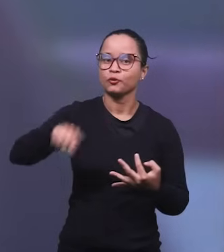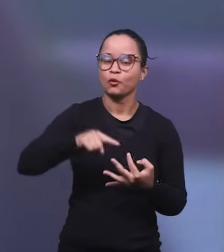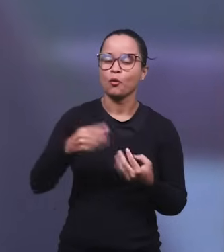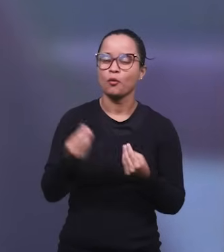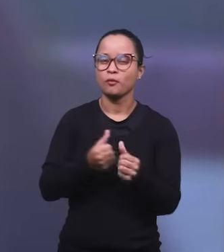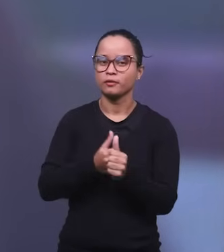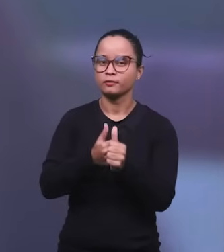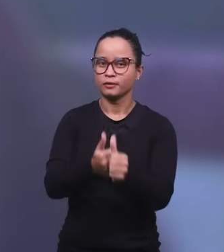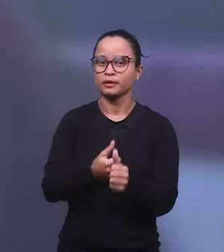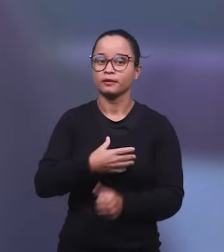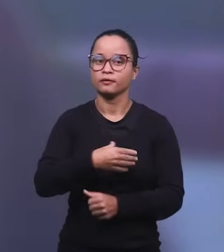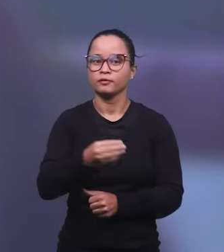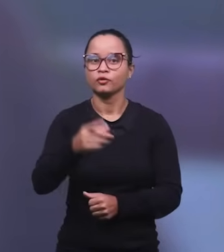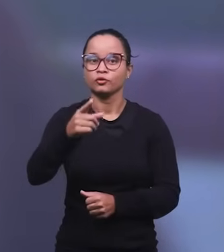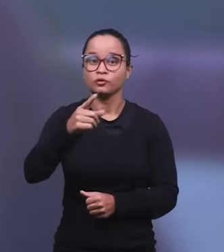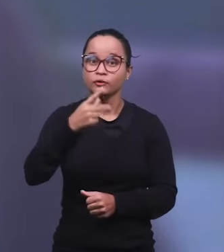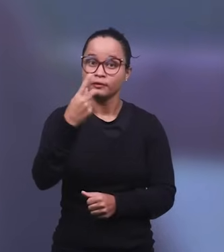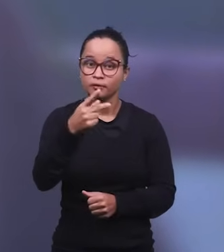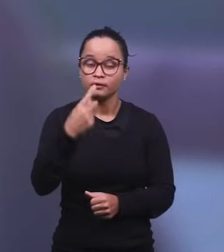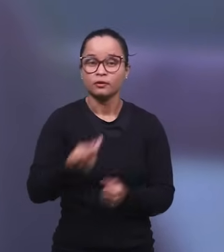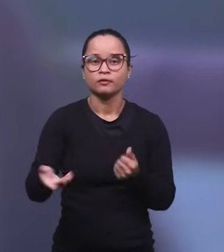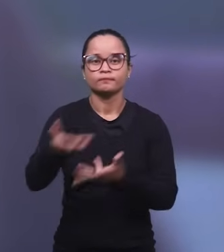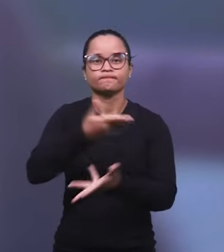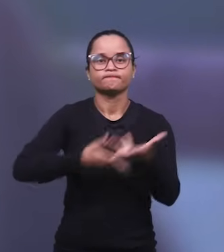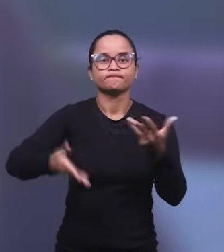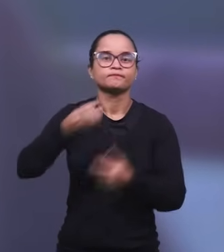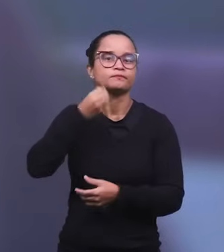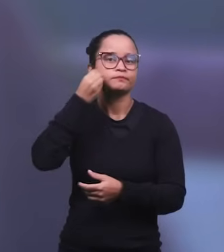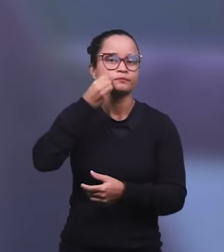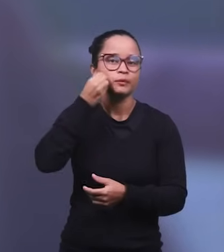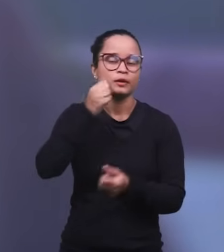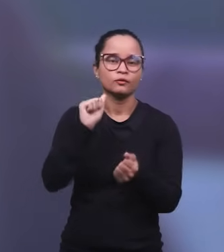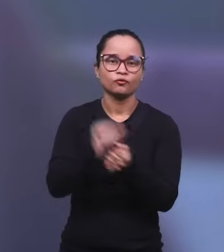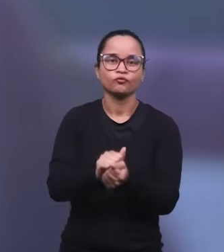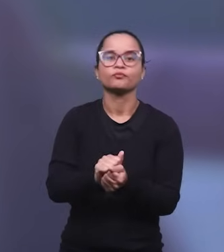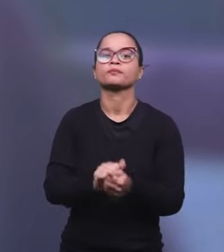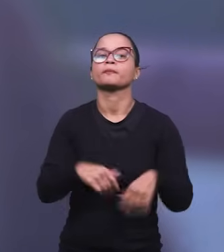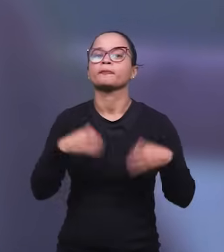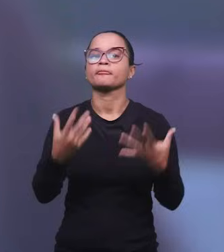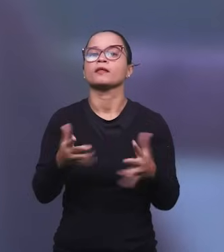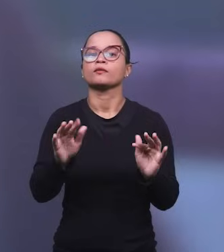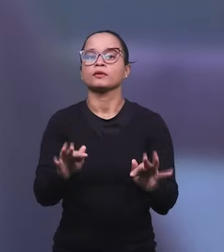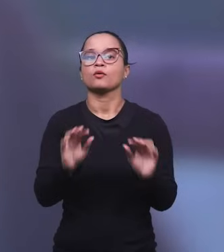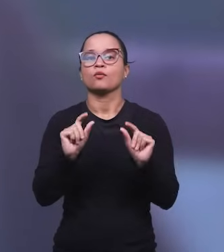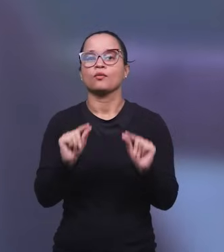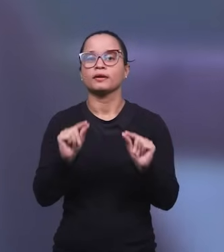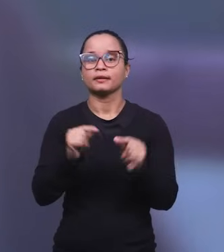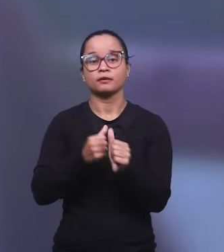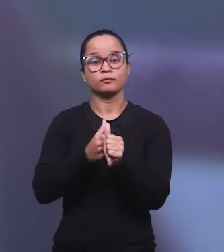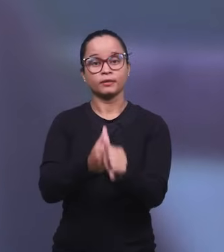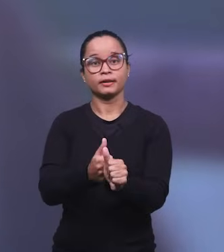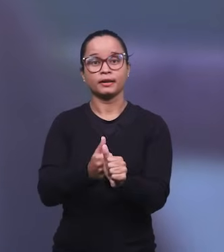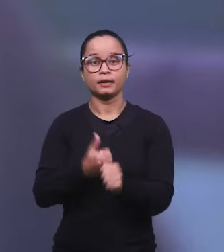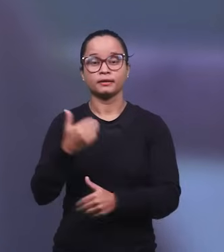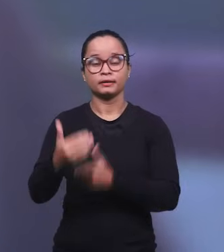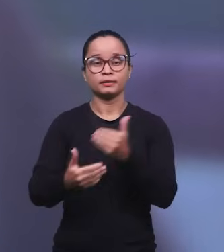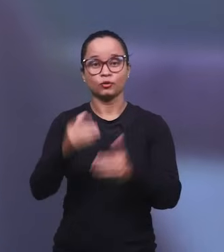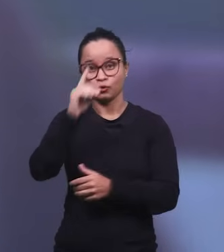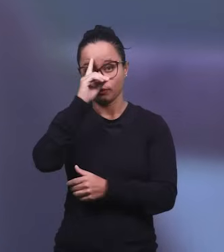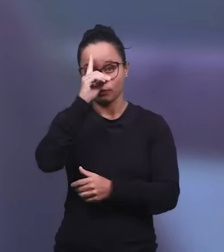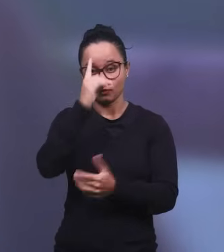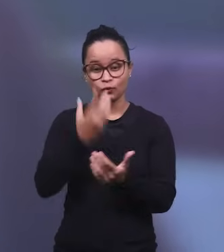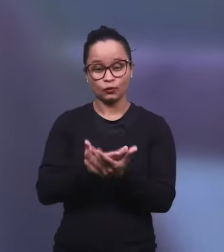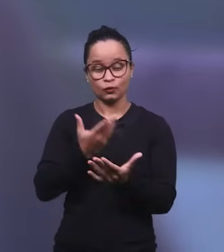tem sido o acompanhamento dos seus filhos. Compartilhe a sua experiência conosco. Afinal, você tem conseguido acompanhar a rotina